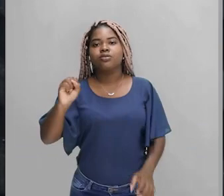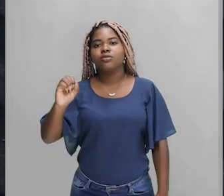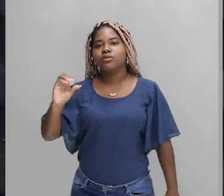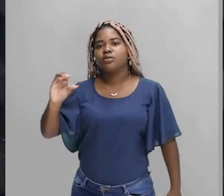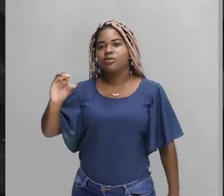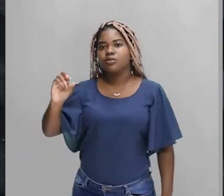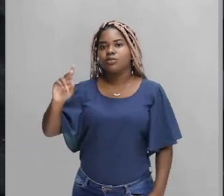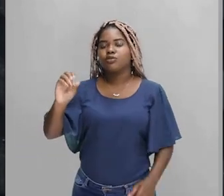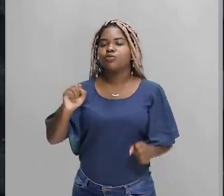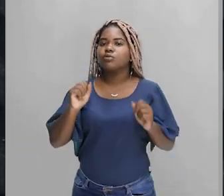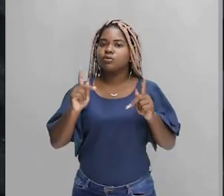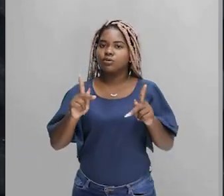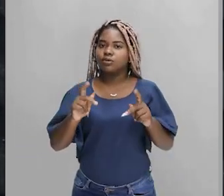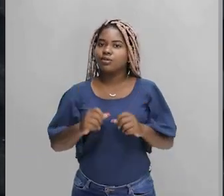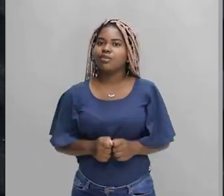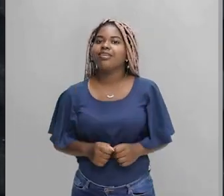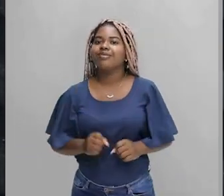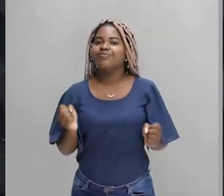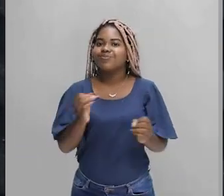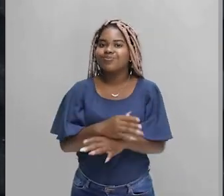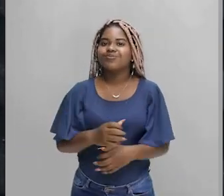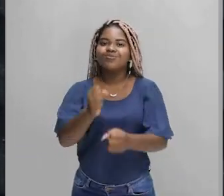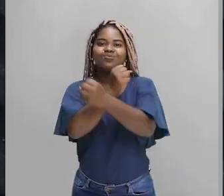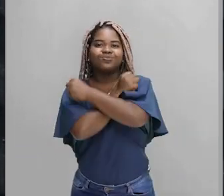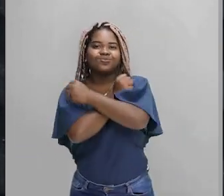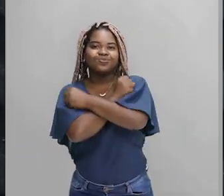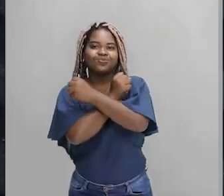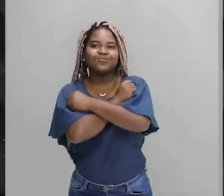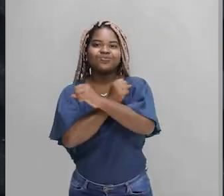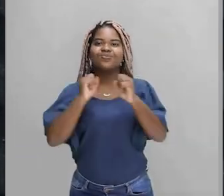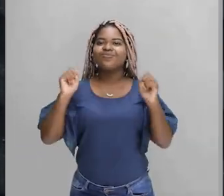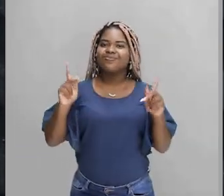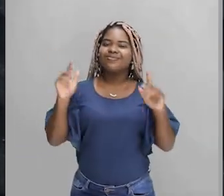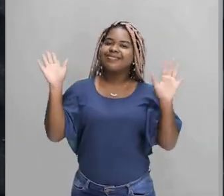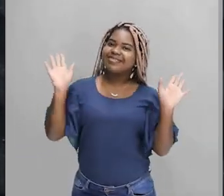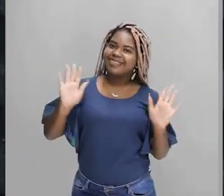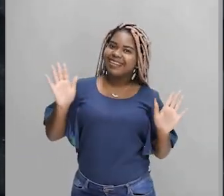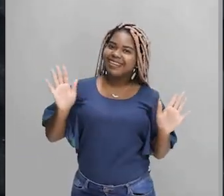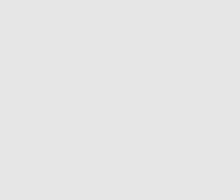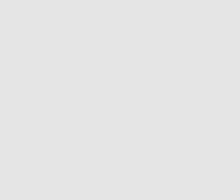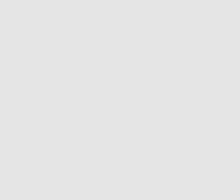escudo cristalino, beleza? Então, galera, é isso aí, abraço a todos, tamo junto!